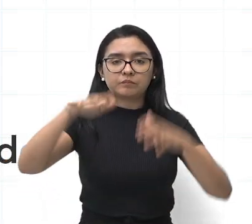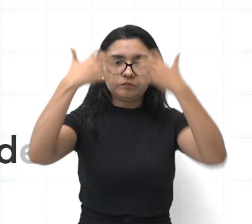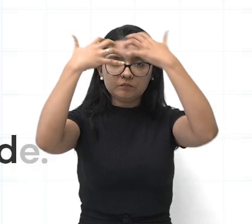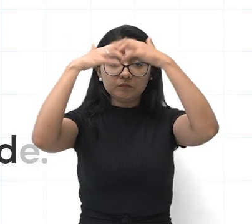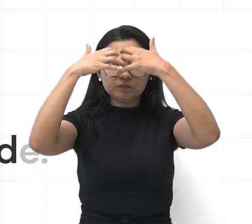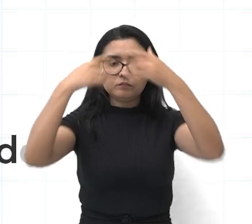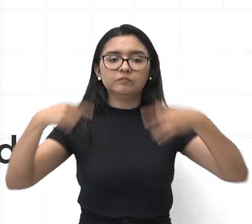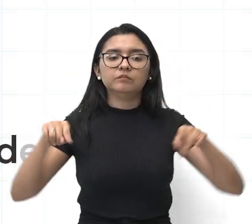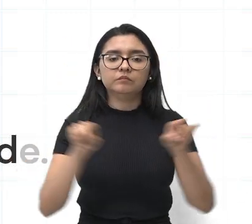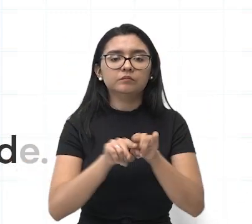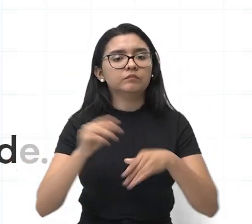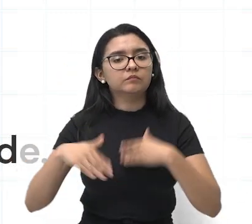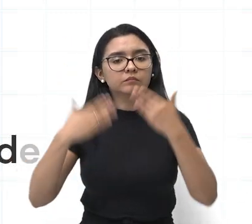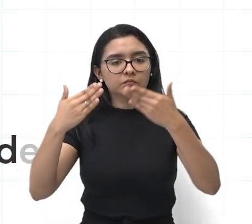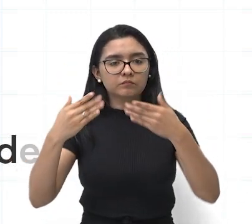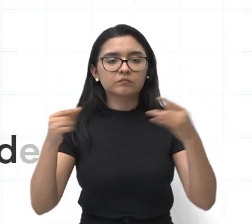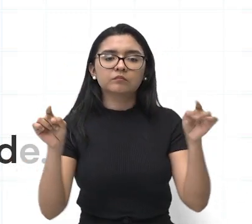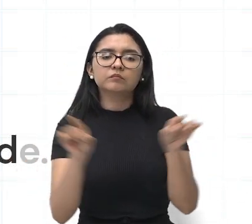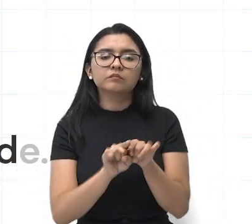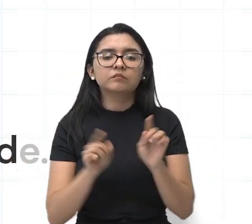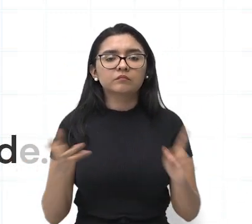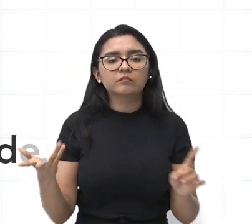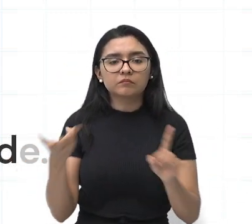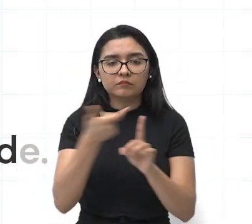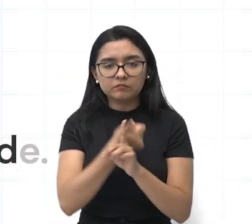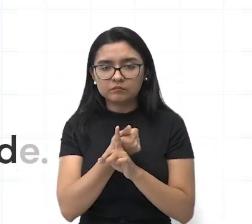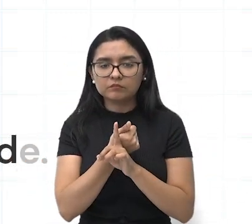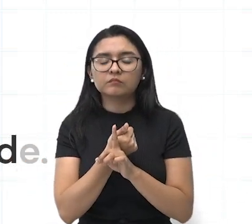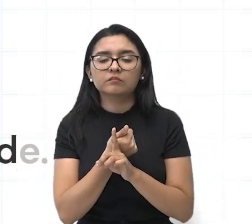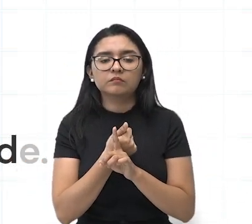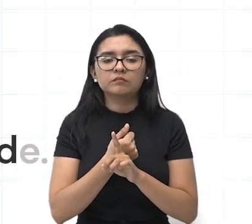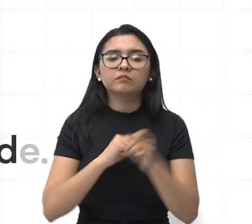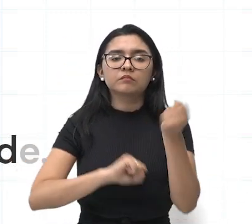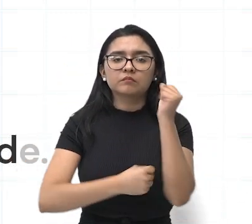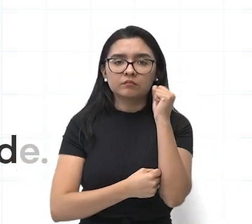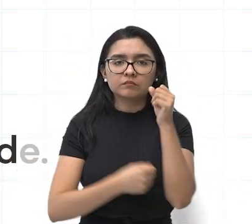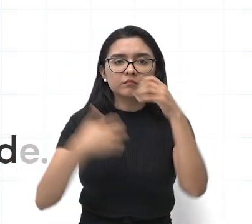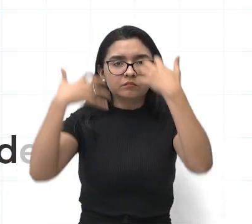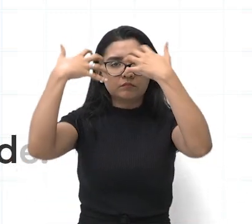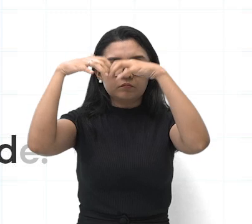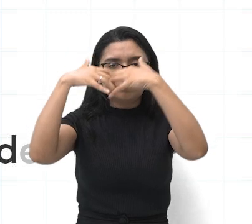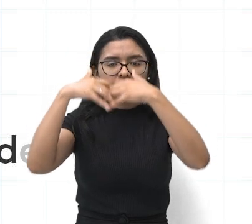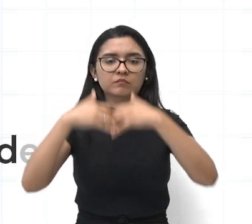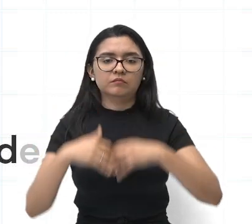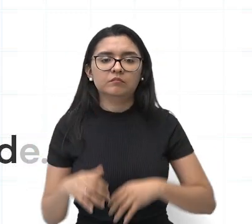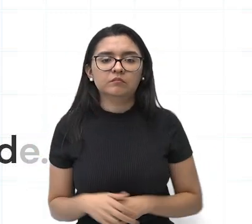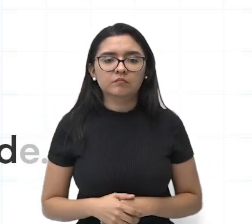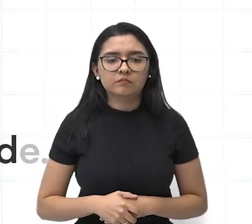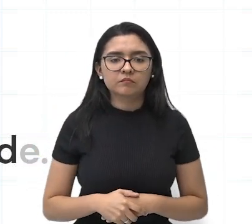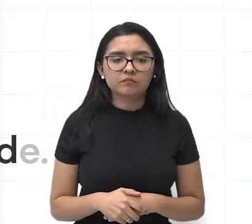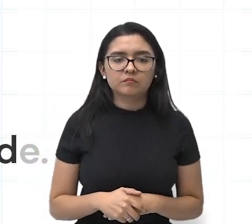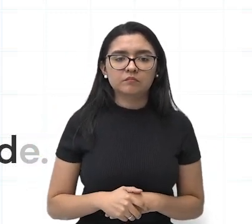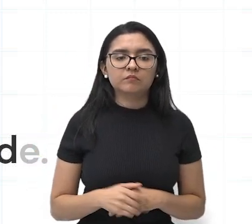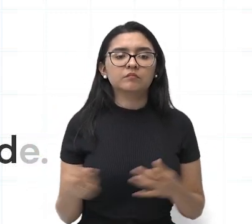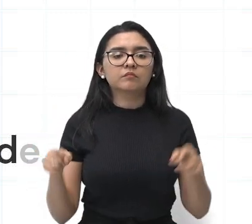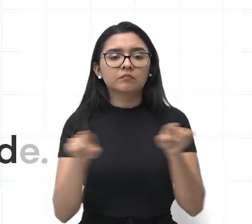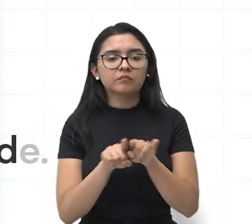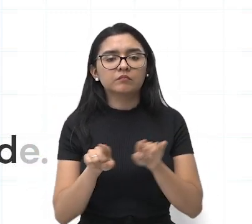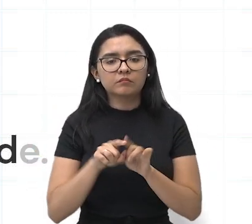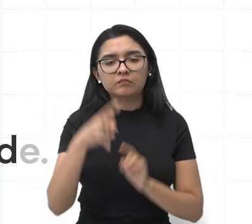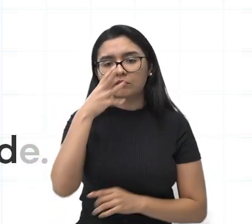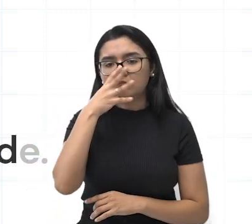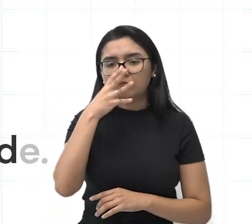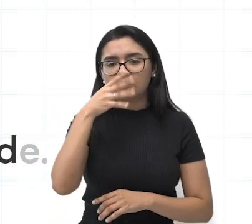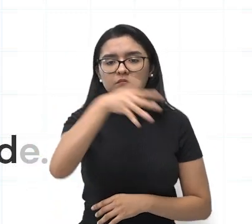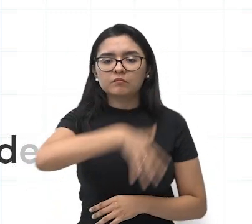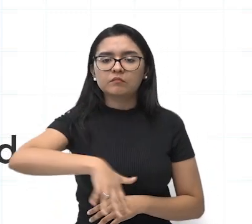mental, desenvolvimento e aperfeiçoamento das habilidades motoras, olha só que interessante, a